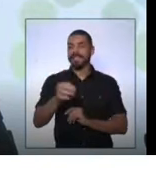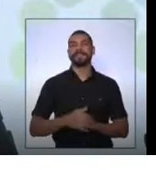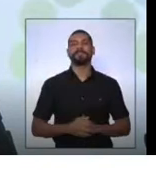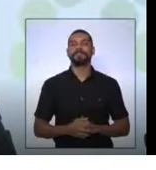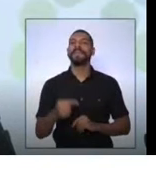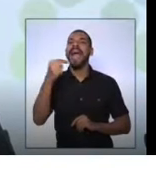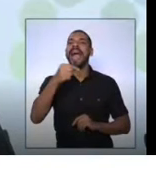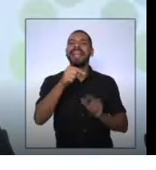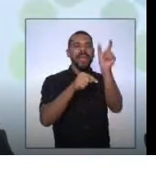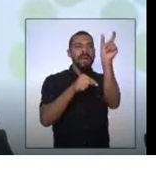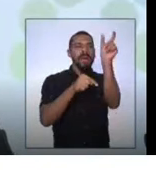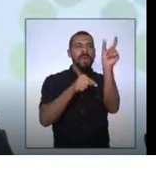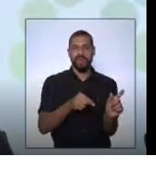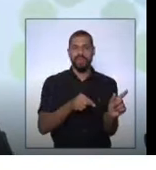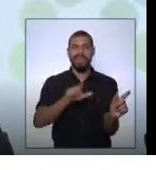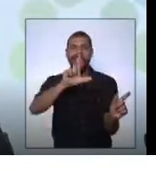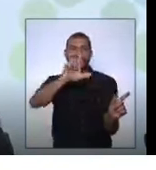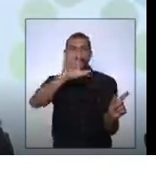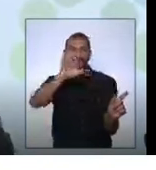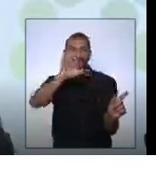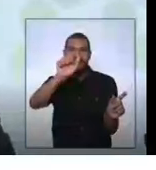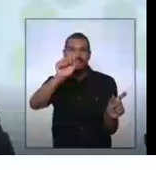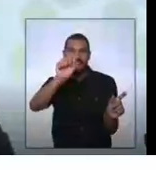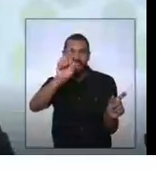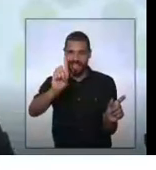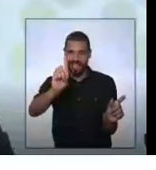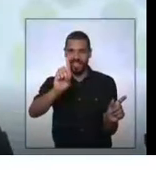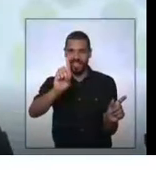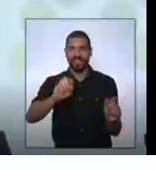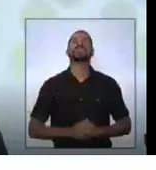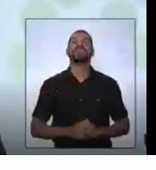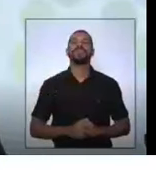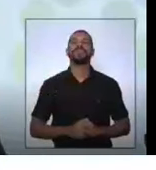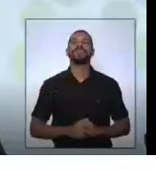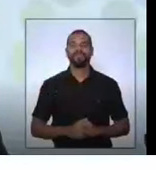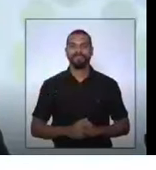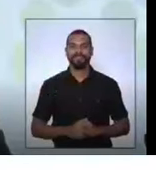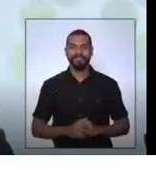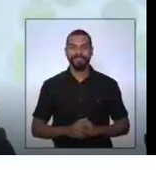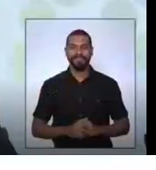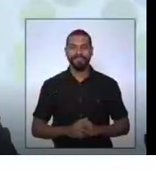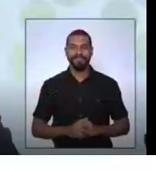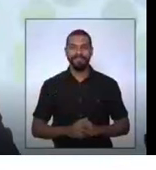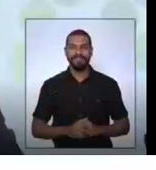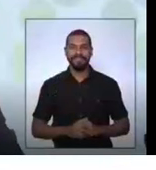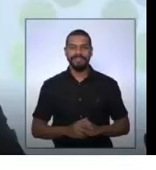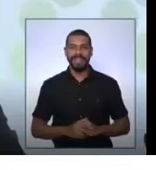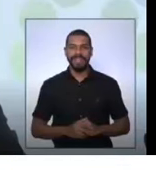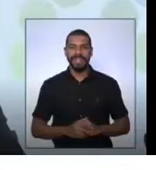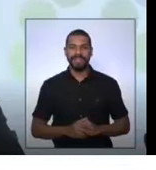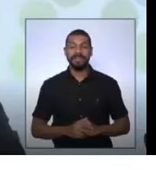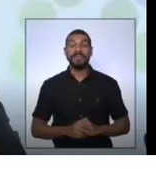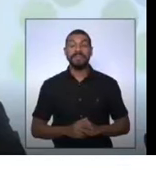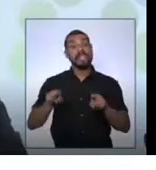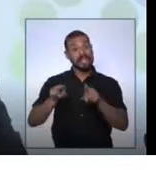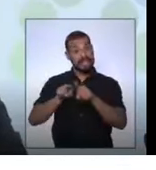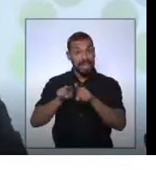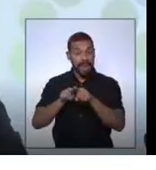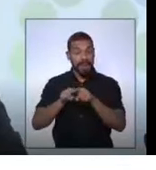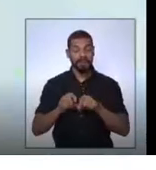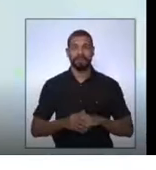tá? Em português, há um aportuguesamento, né? L-I-E-D, chamamos de lead, né? Já o aportuguesamento. Temos também,